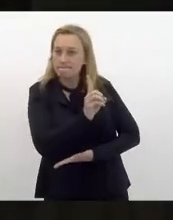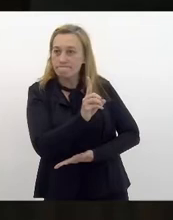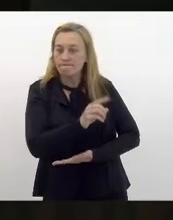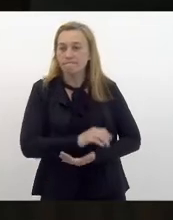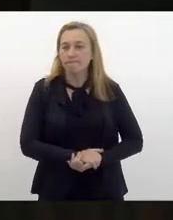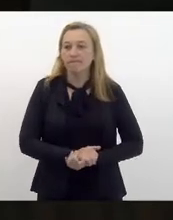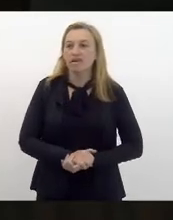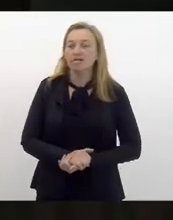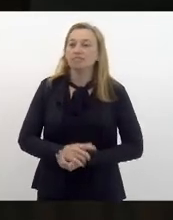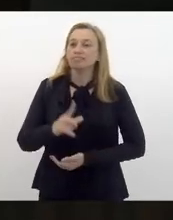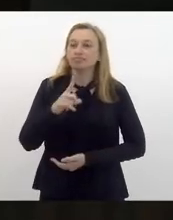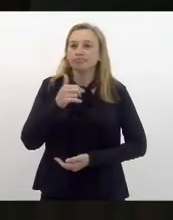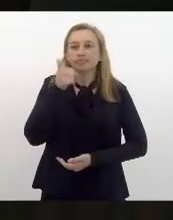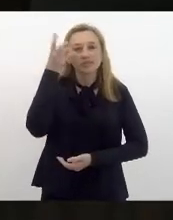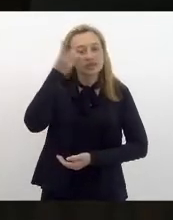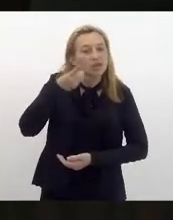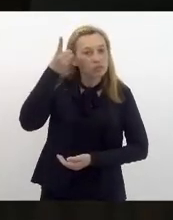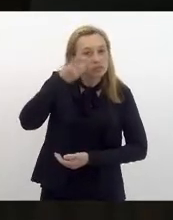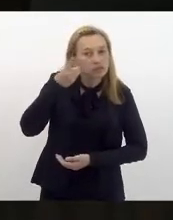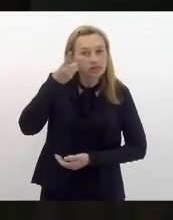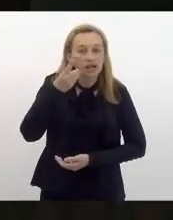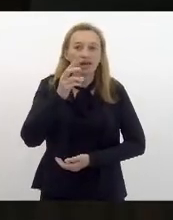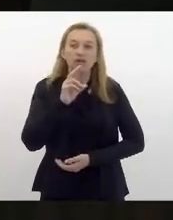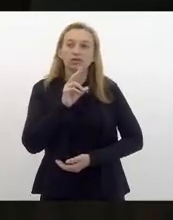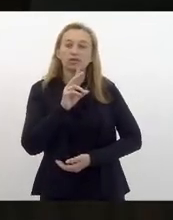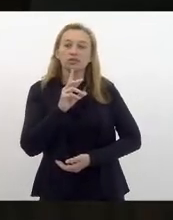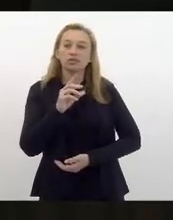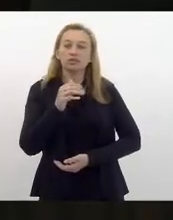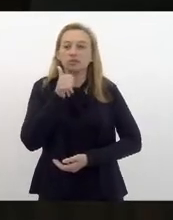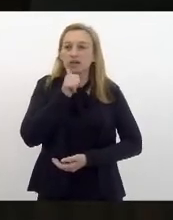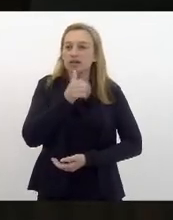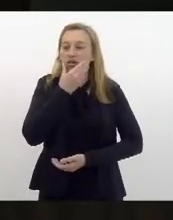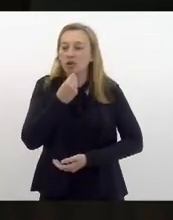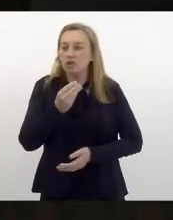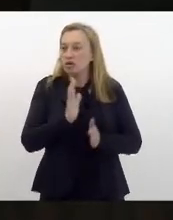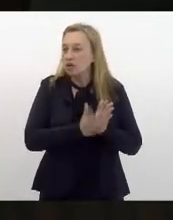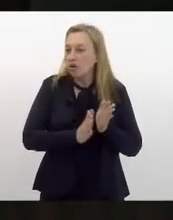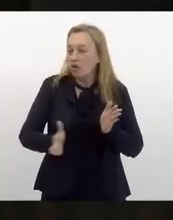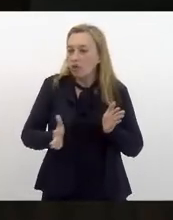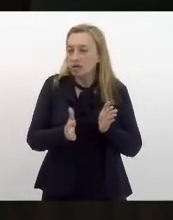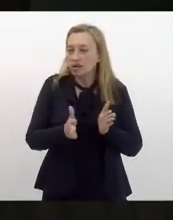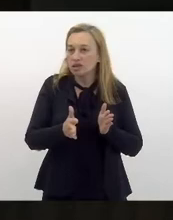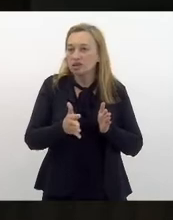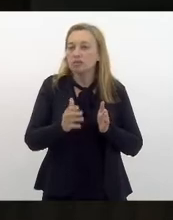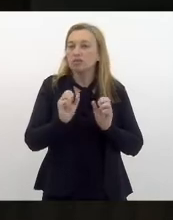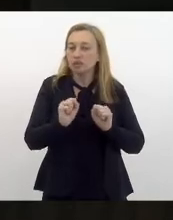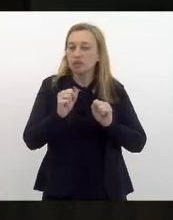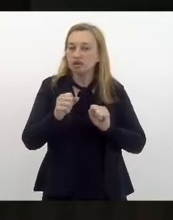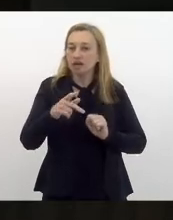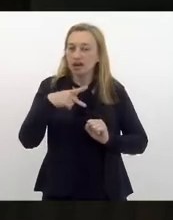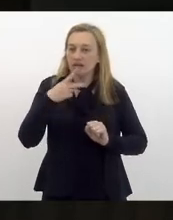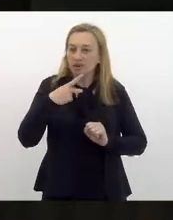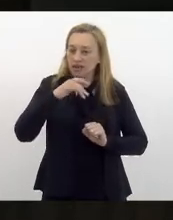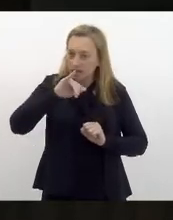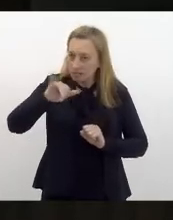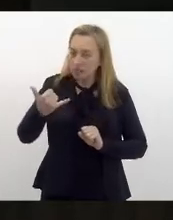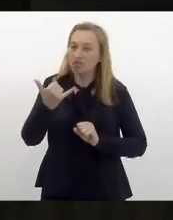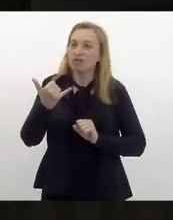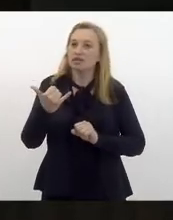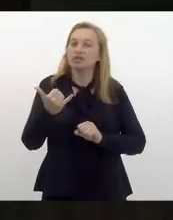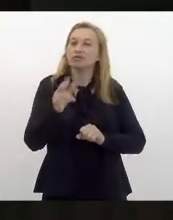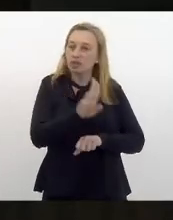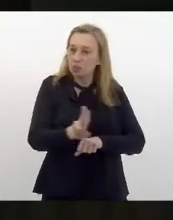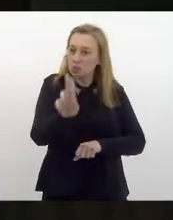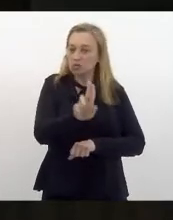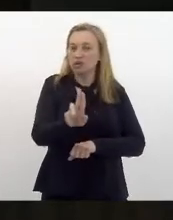se algum Deputado ou deputada mesmo uma moto tiver alguma questão de ordem ou pela ordem aproveita nesse momento para